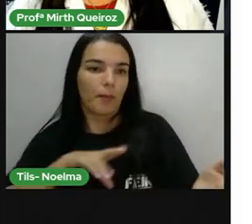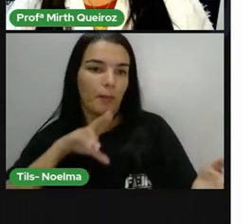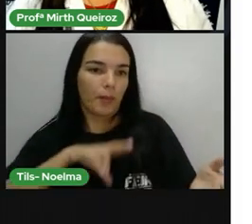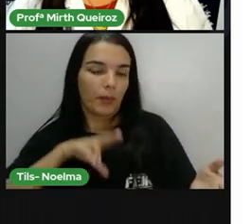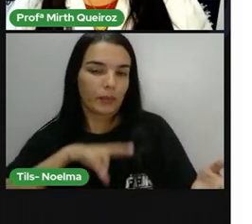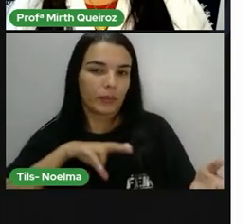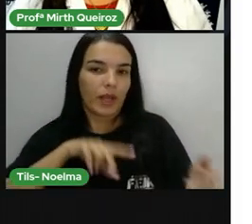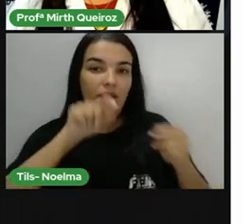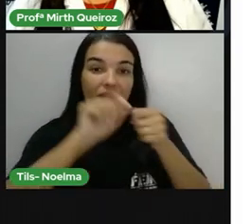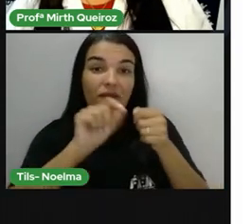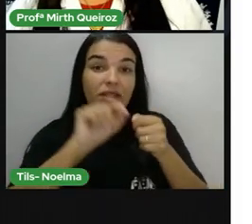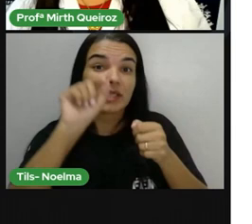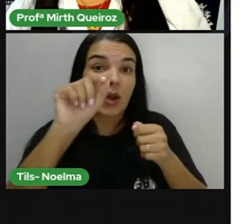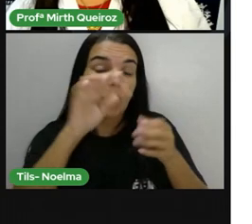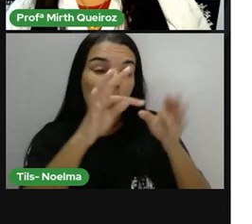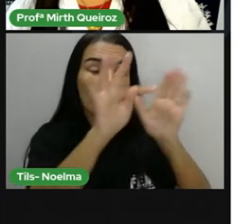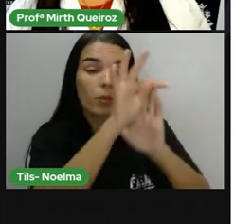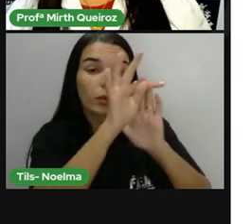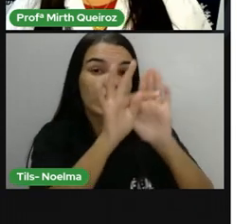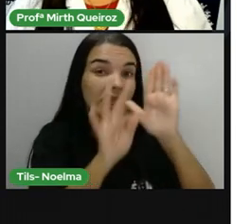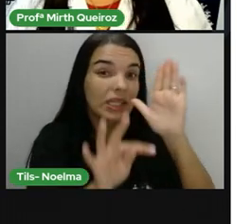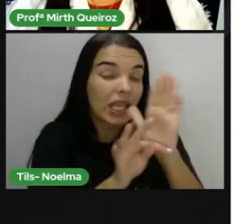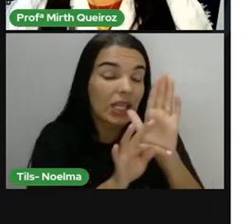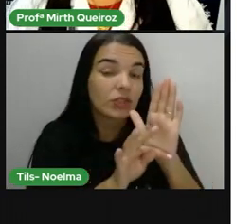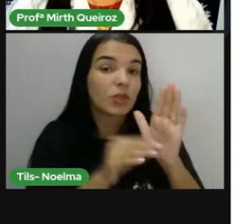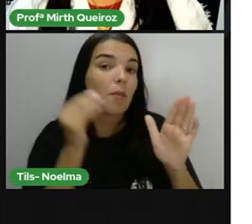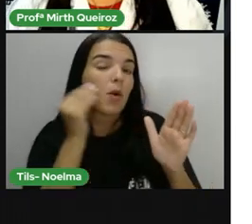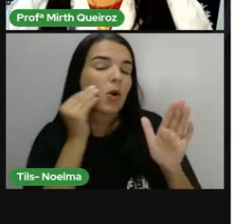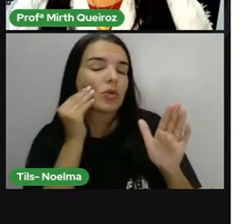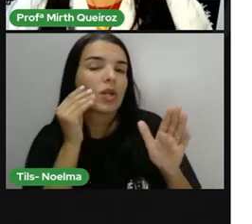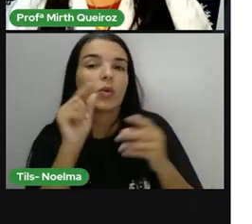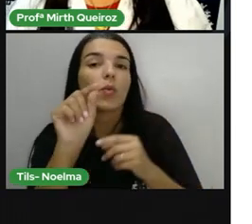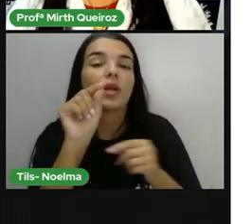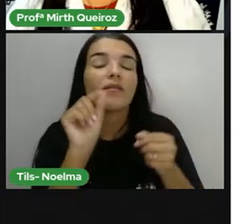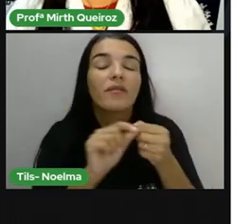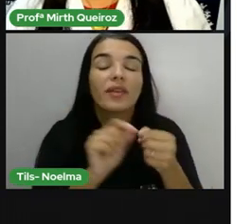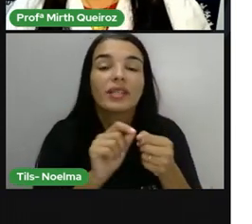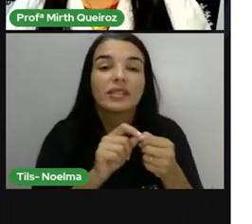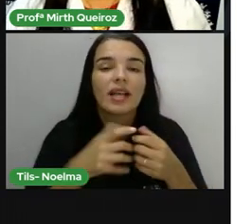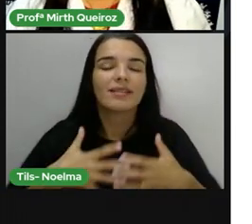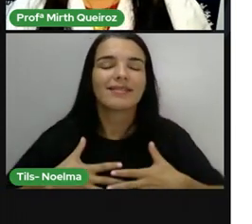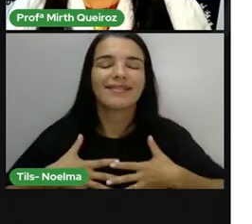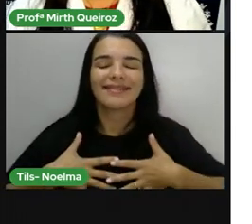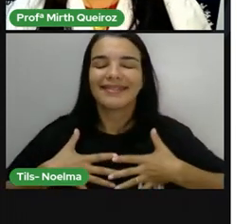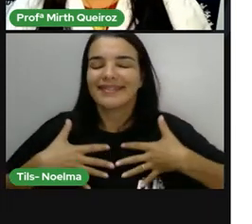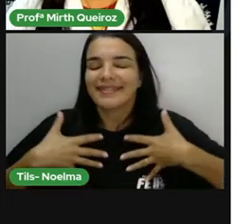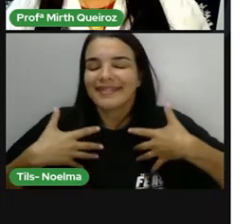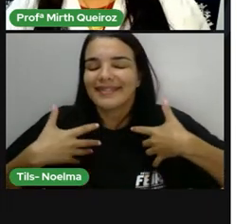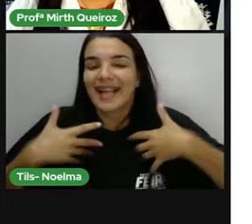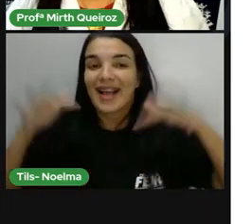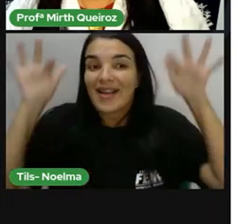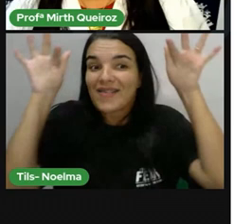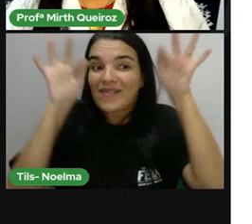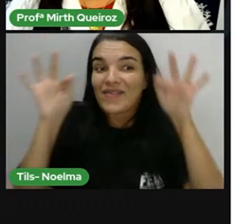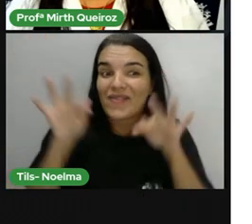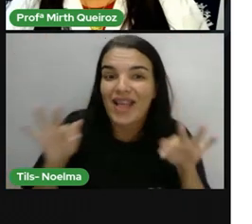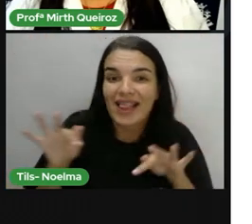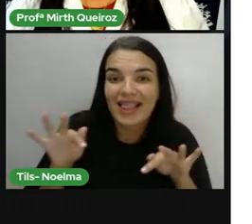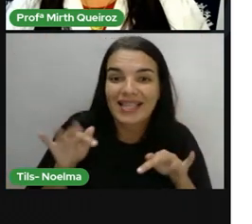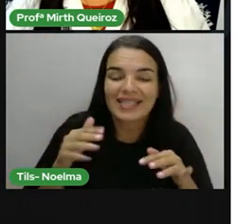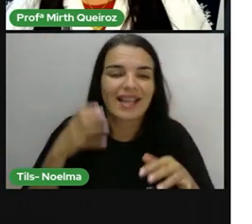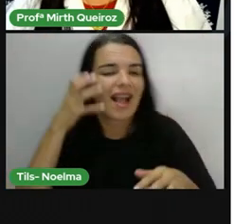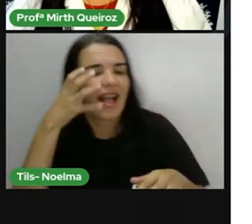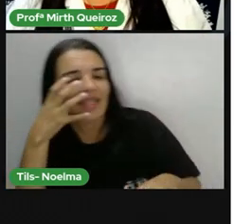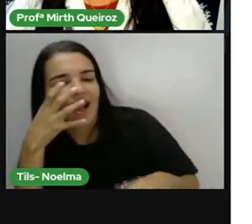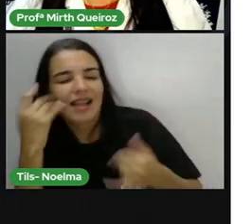uma brincadeira, uma dança ou um ritmo de música que vocês se sintam felizes brincando, dançando ou